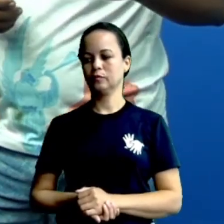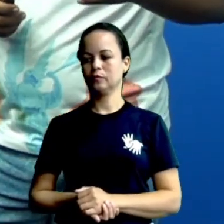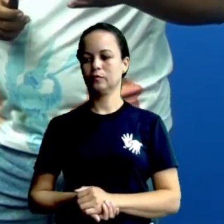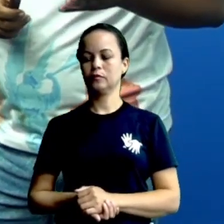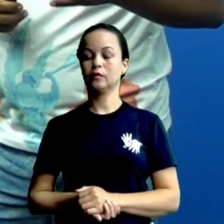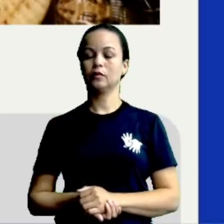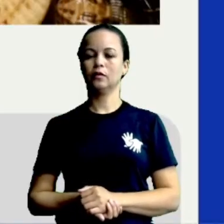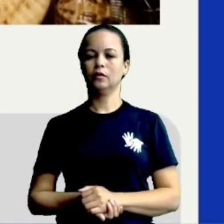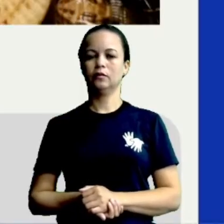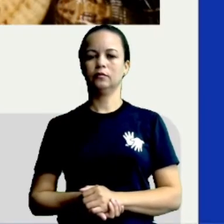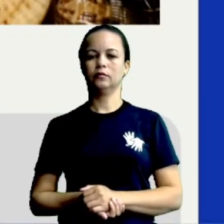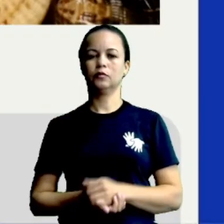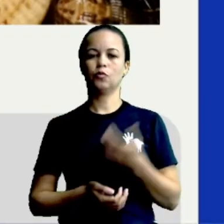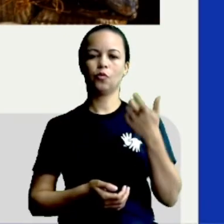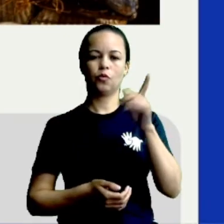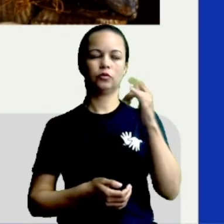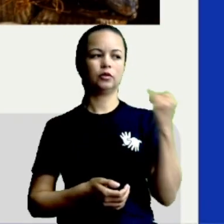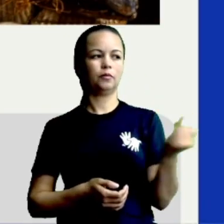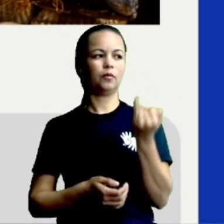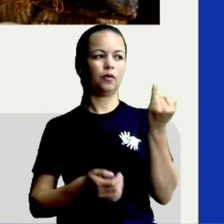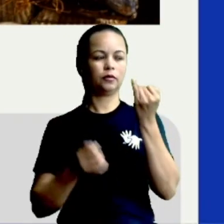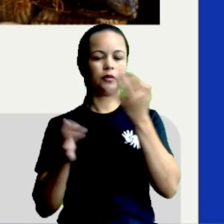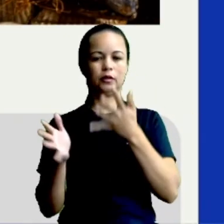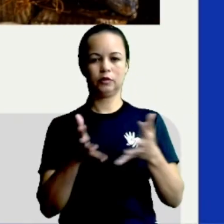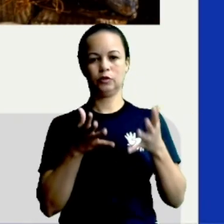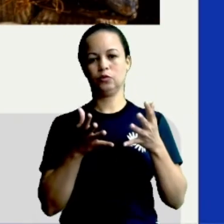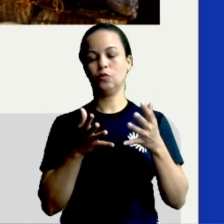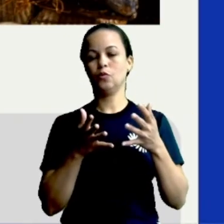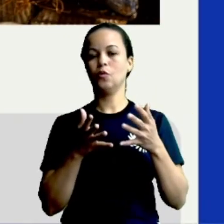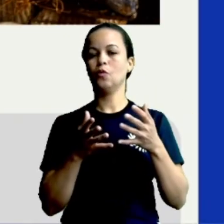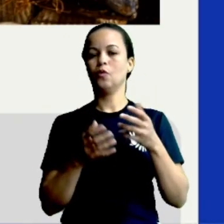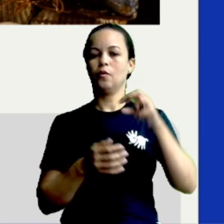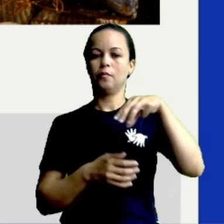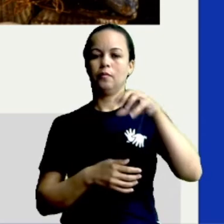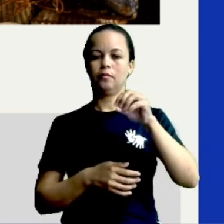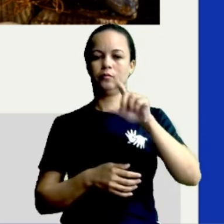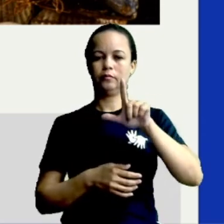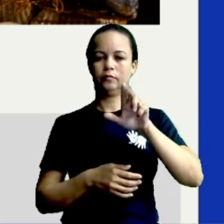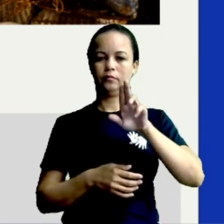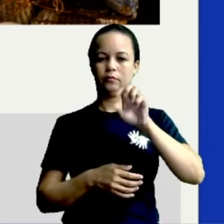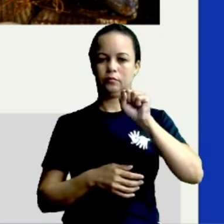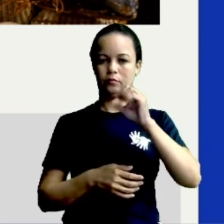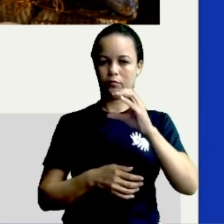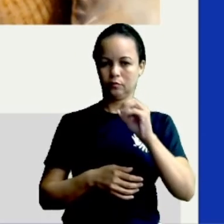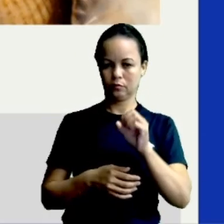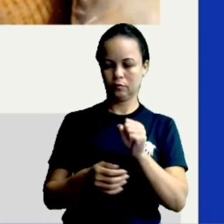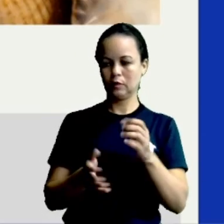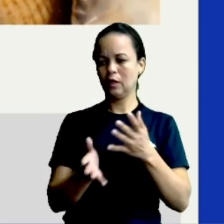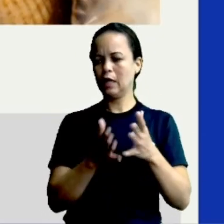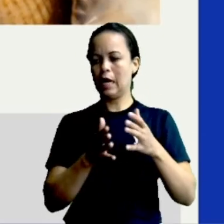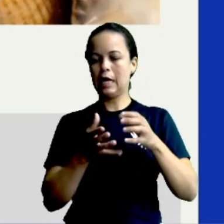Outro importante fator nos moluscos é a sua reprodução. Os moluscos